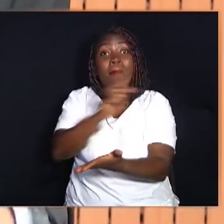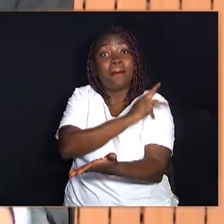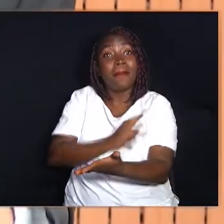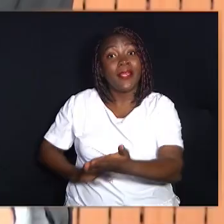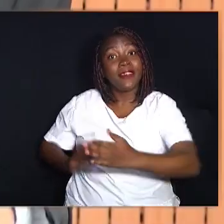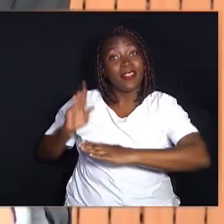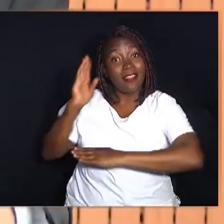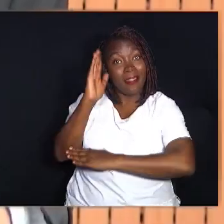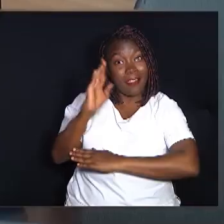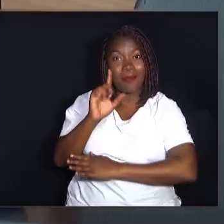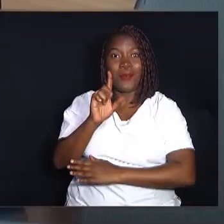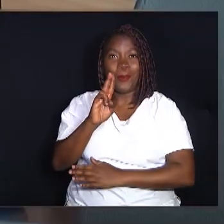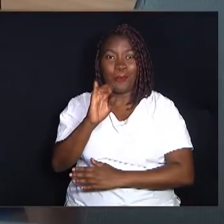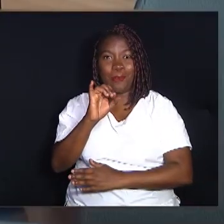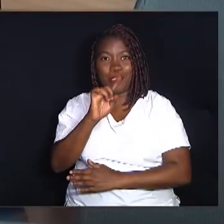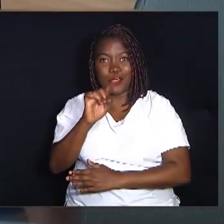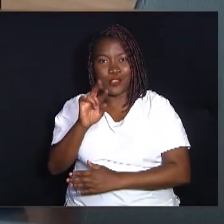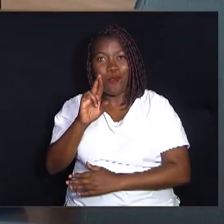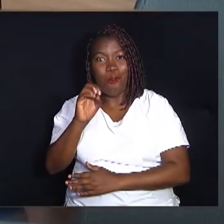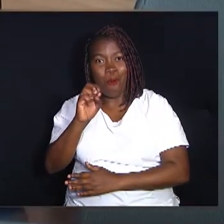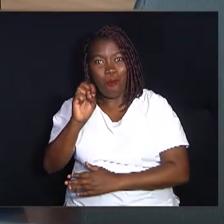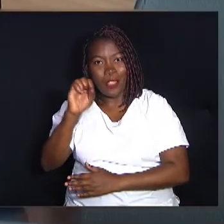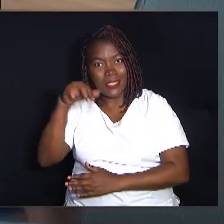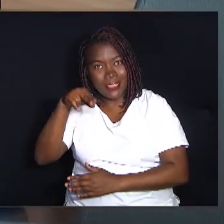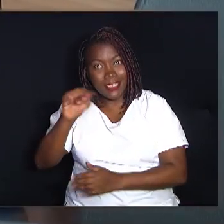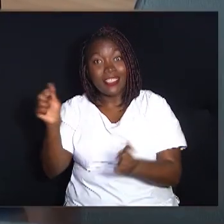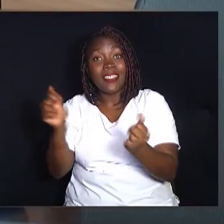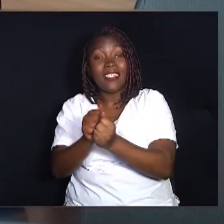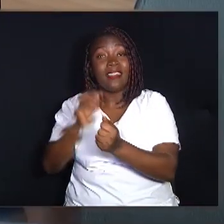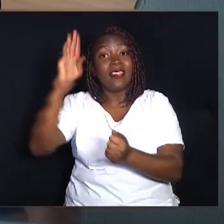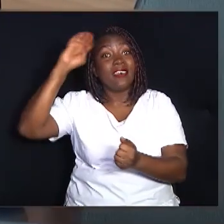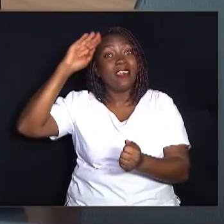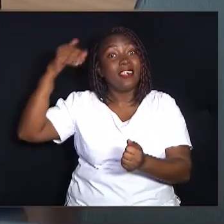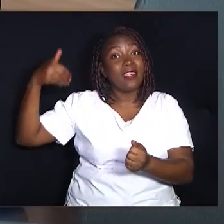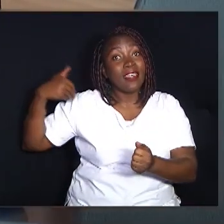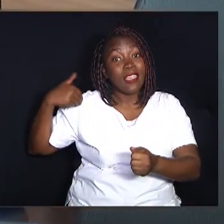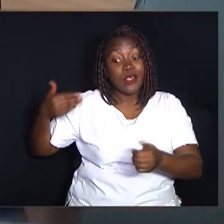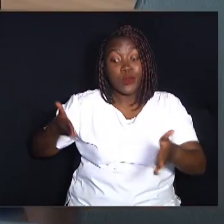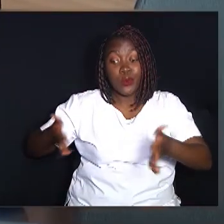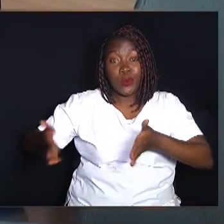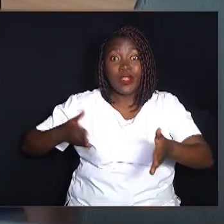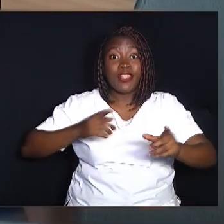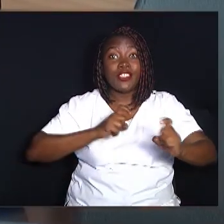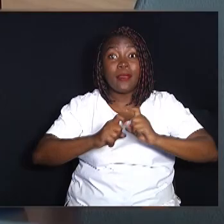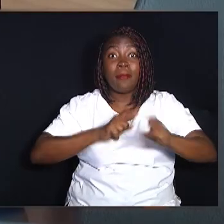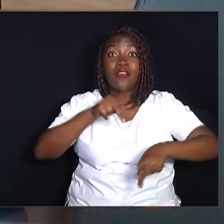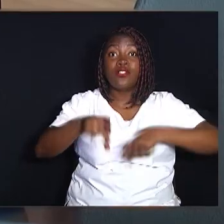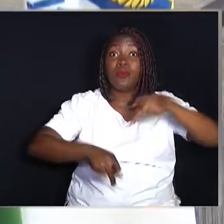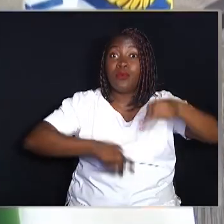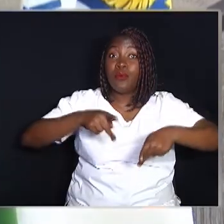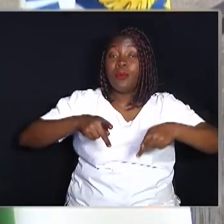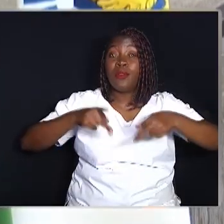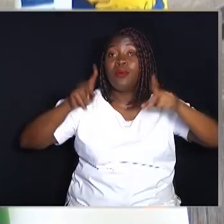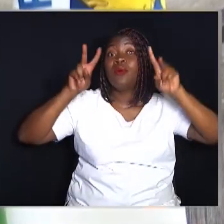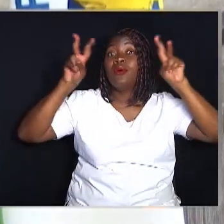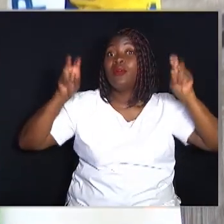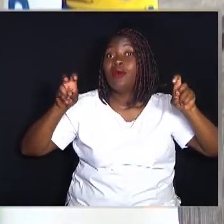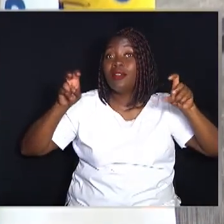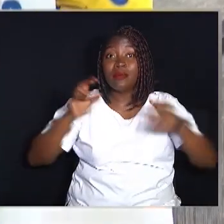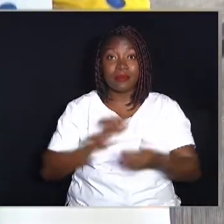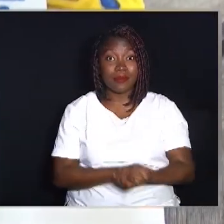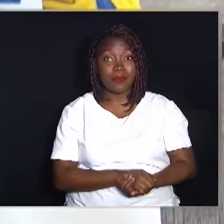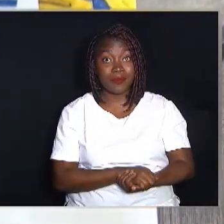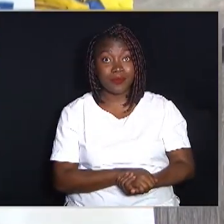vereador Luiz Rossini, e à vereadora Débora Palermo, durante um debate público que discutiu o tema. Quando a Câmara promove